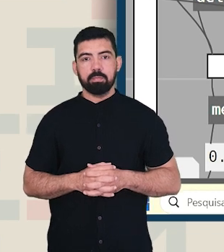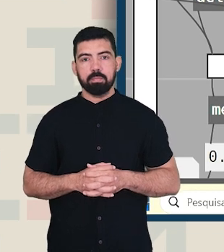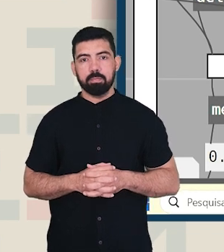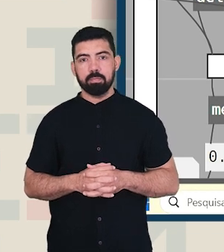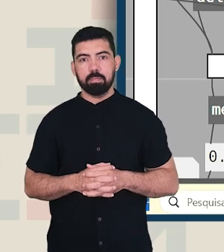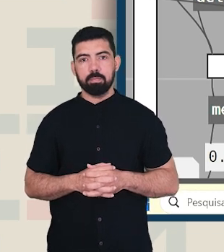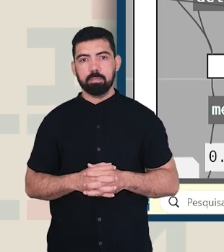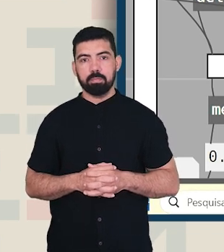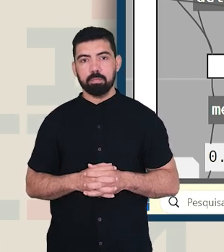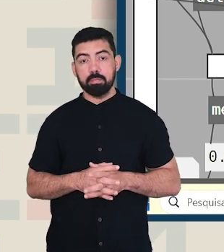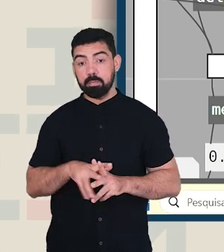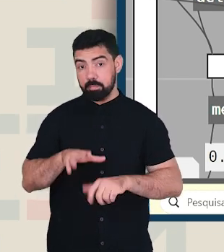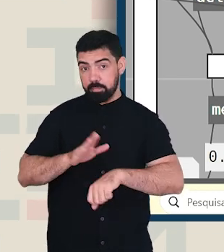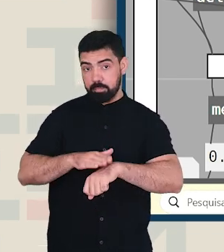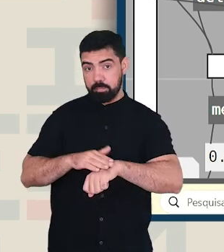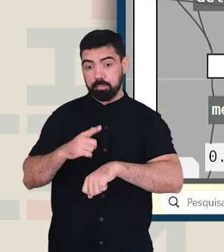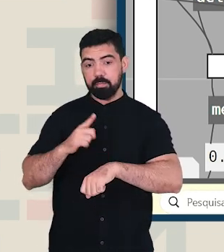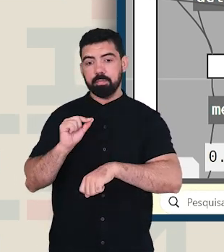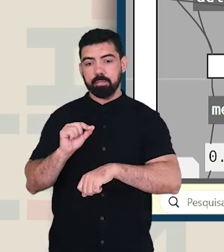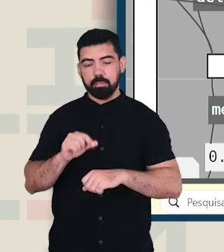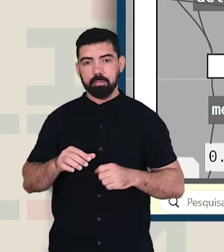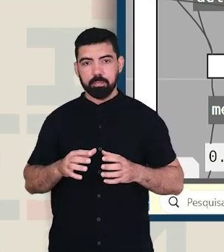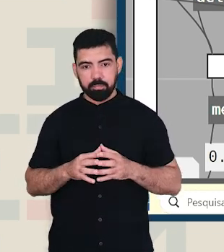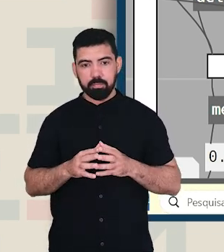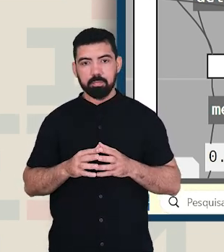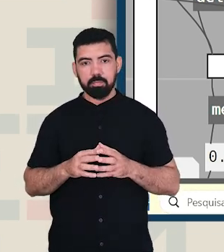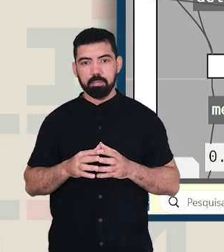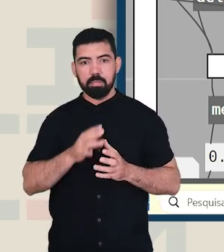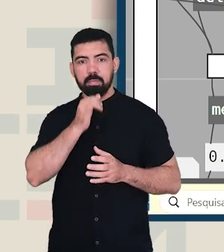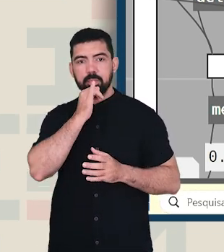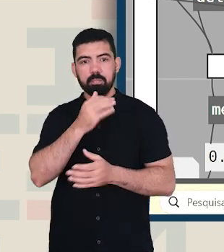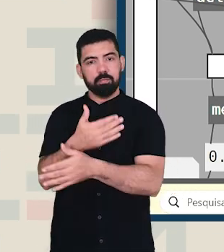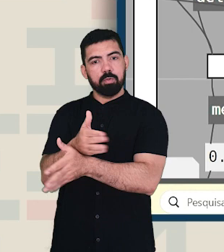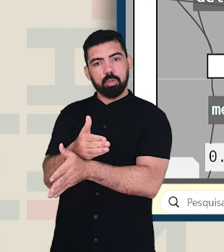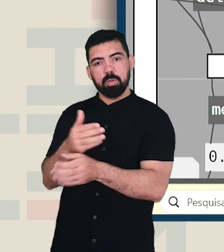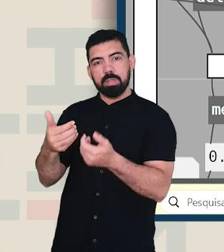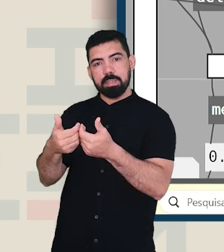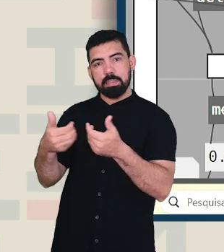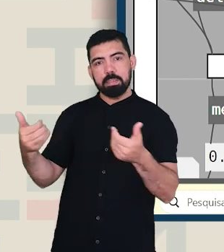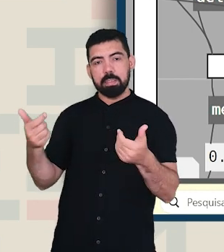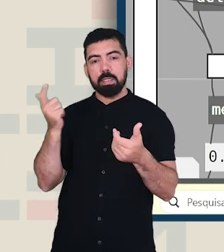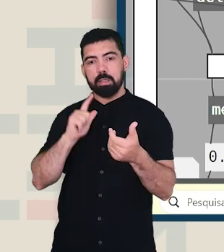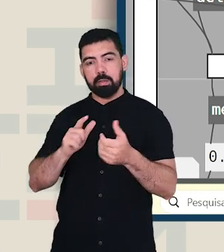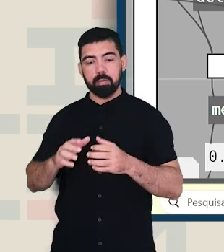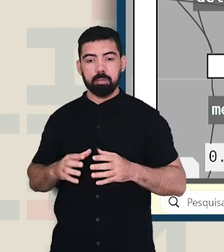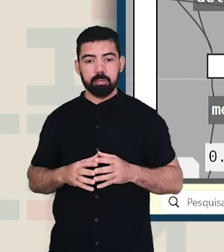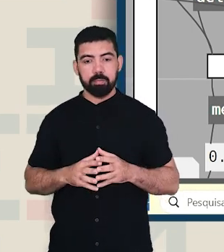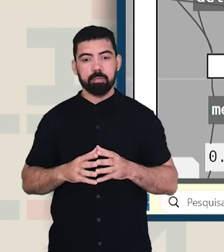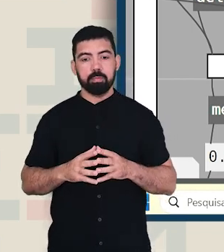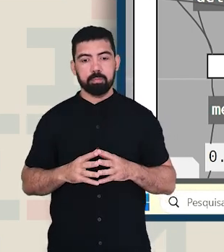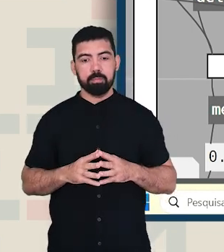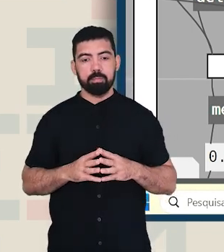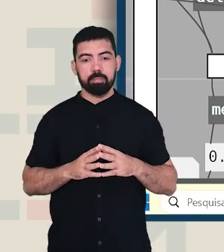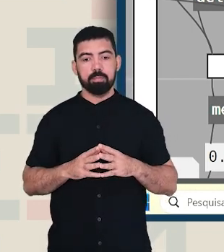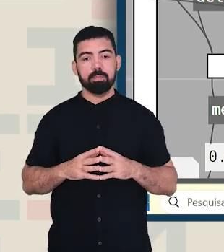À medida que eu vou para aqui, mais frouxo, mais separados os ataques.